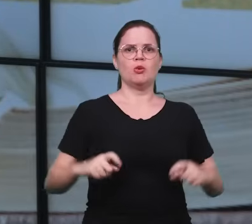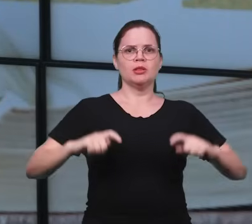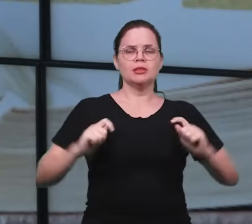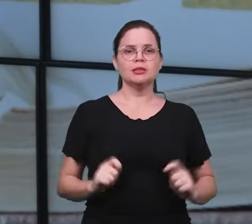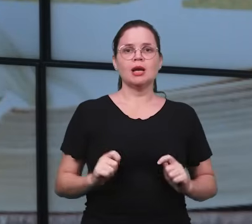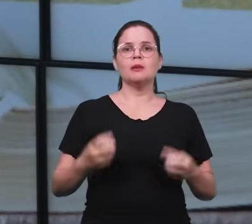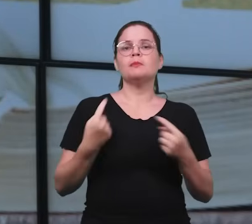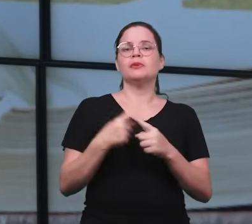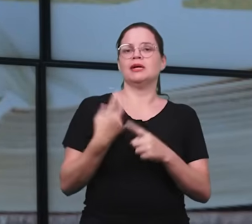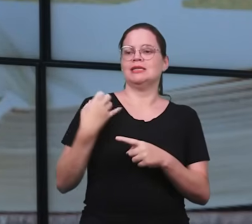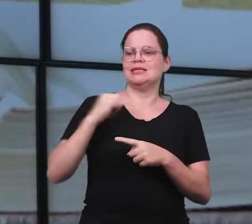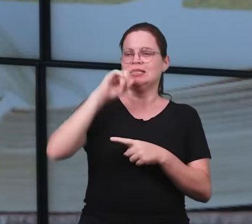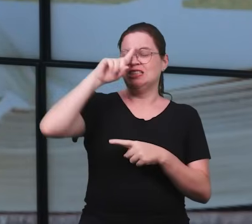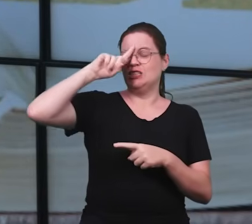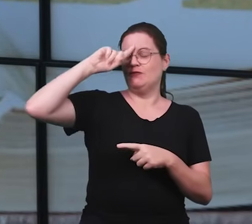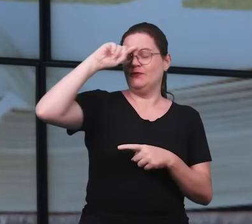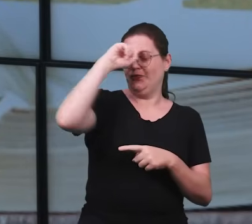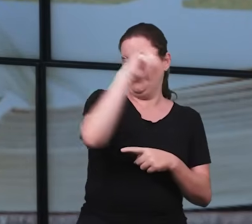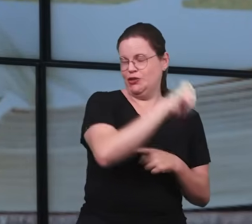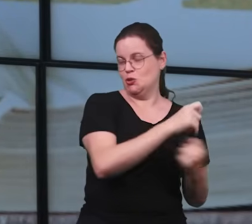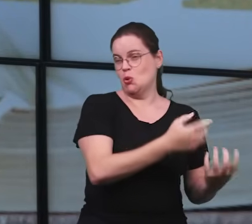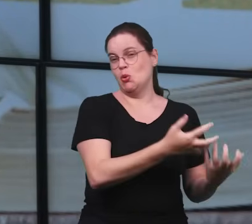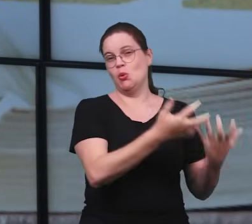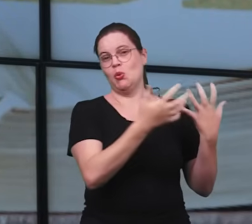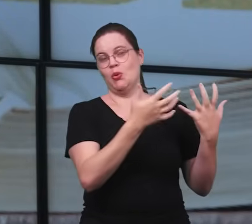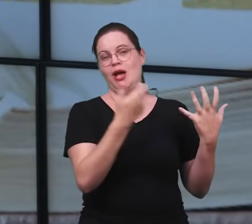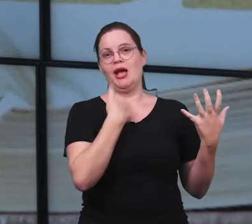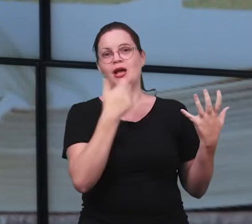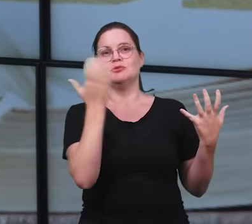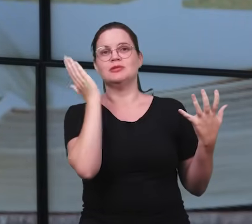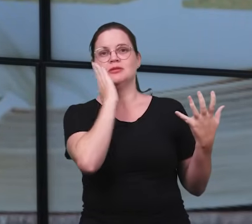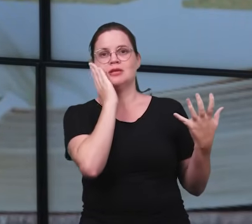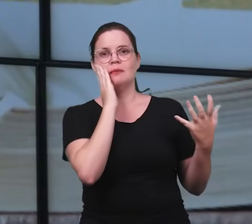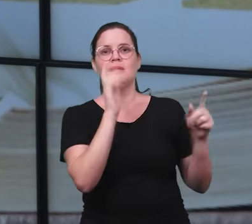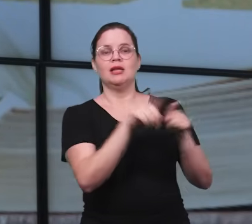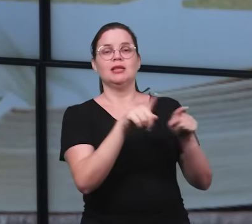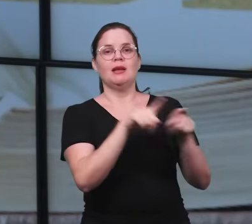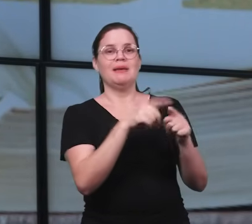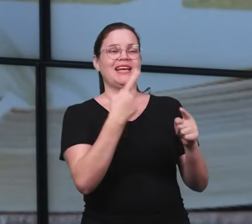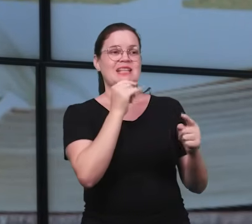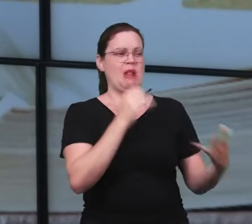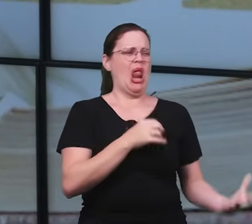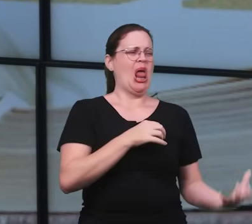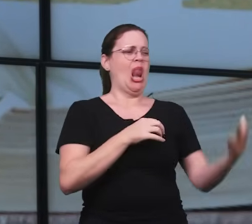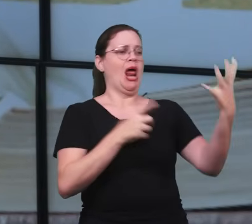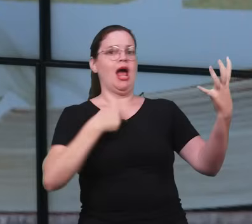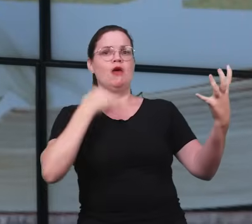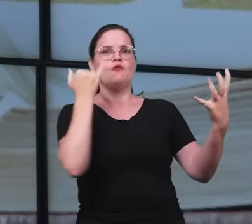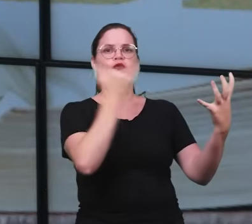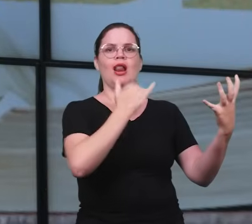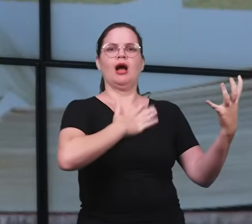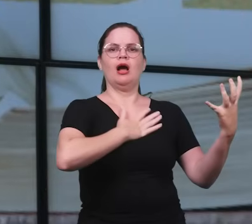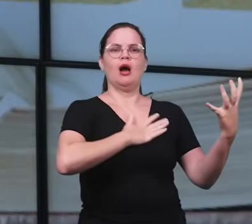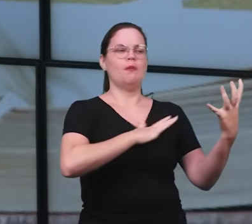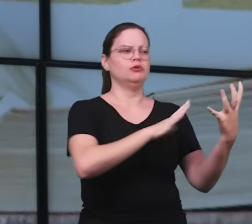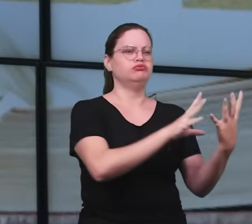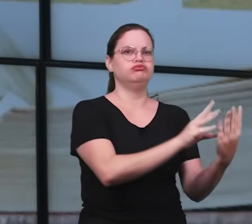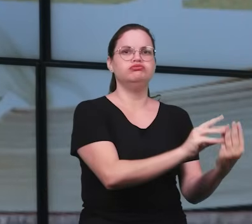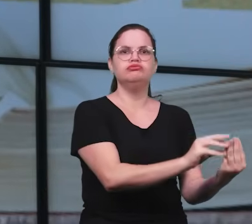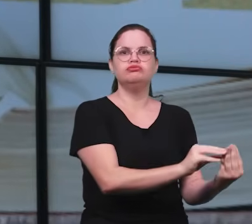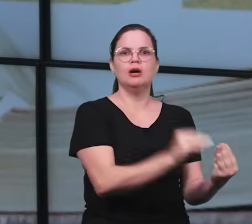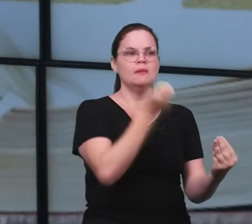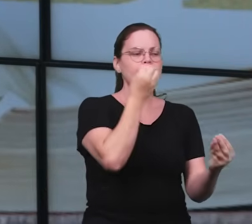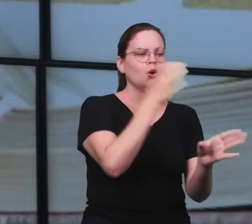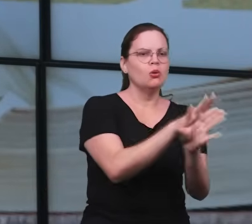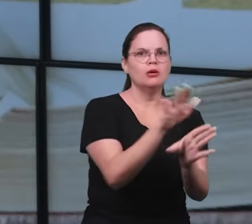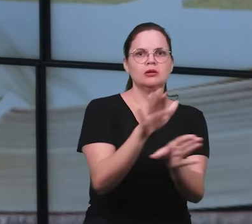das dificuldades, nós temos uma palavra mansa que abranda o furor, nós temos um bom conselho. E isso nós só